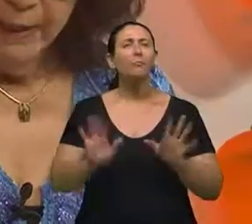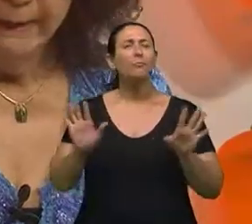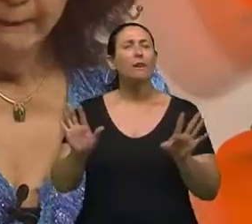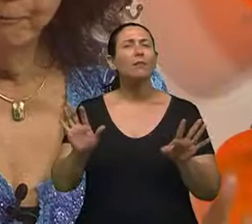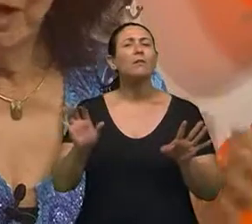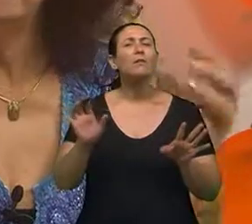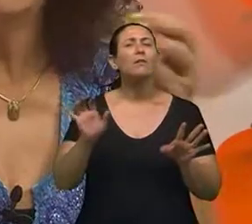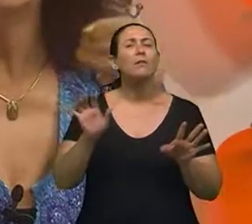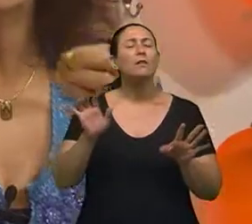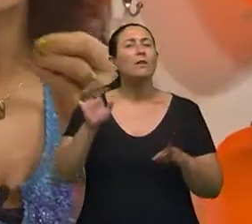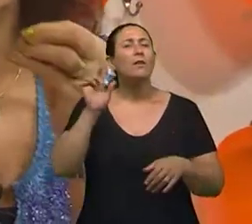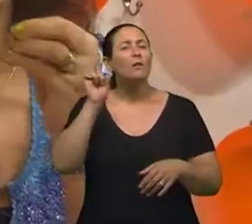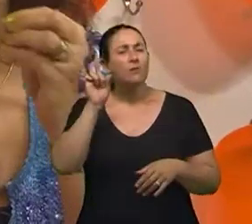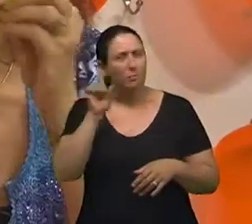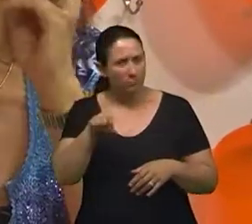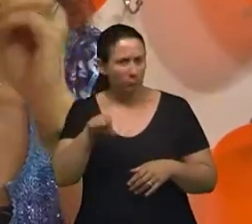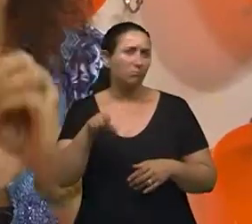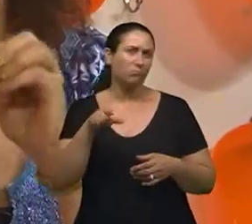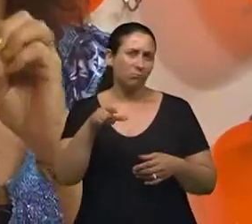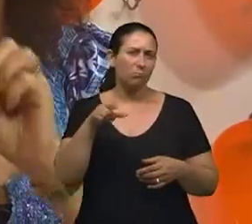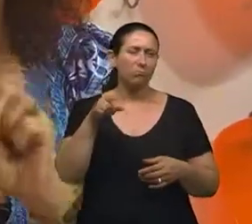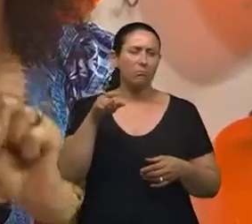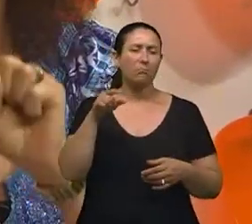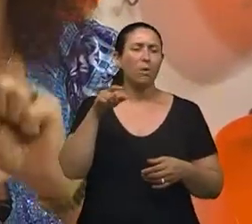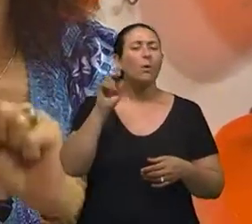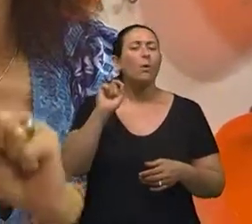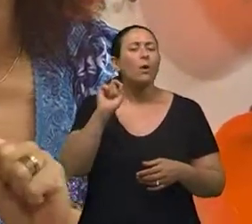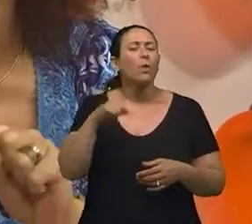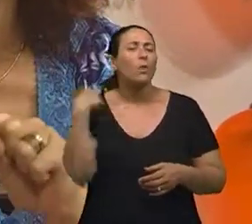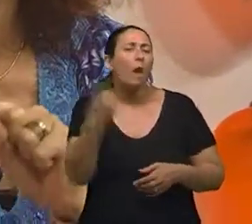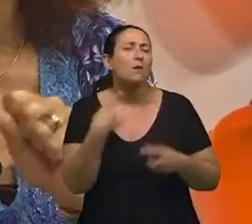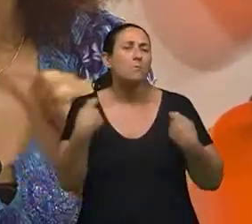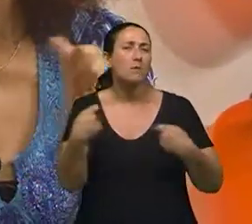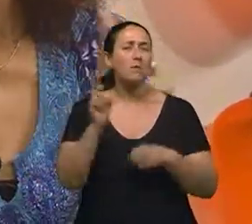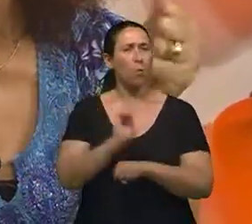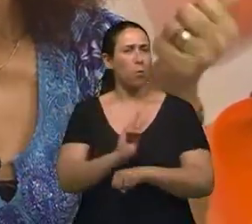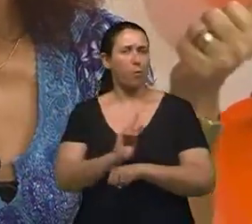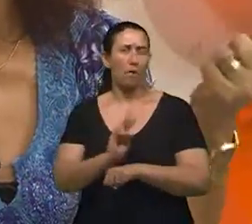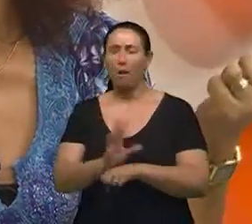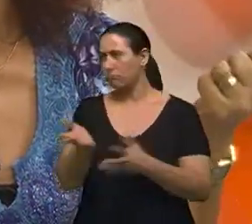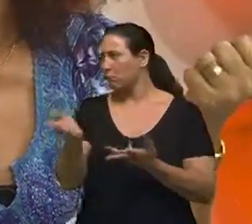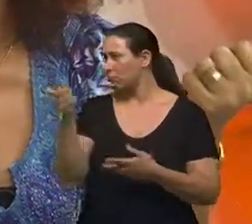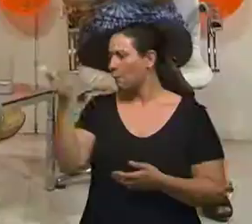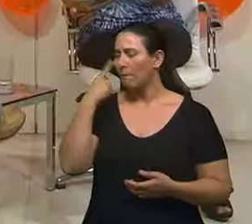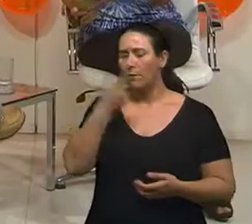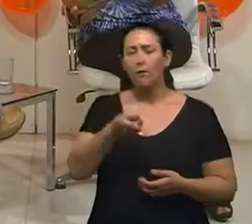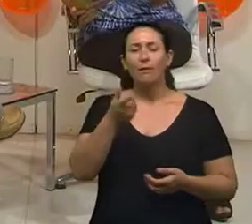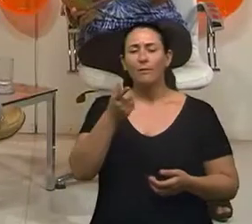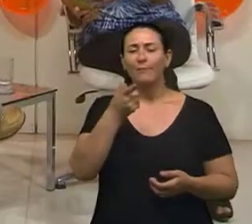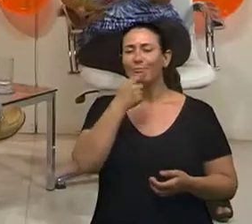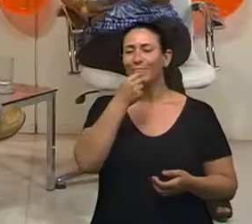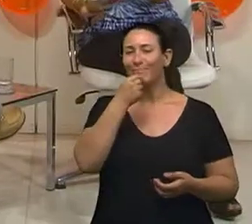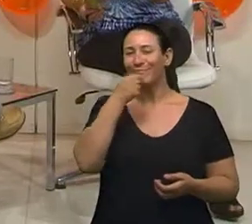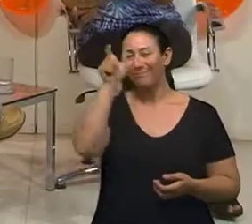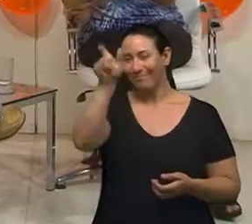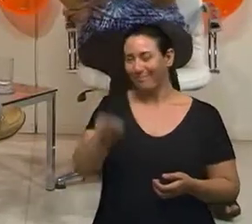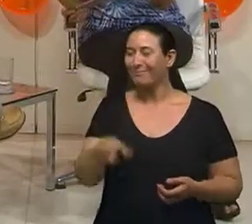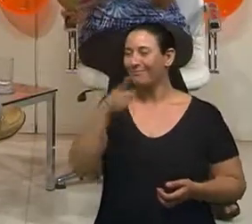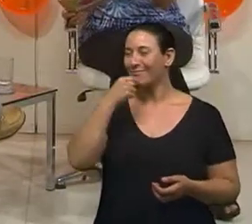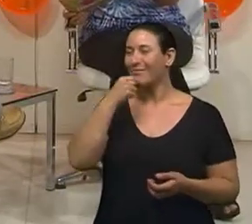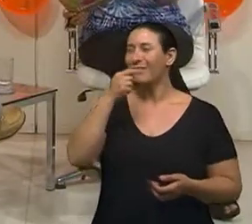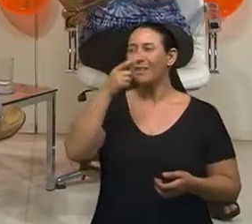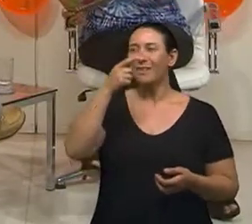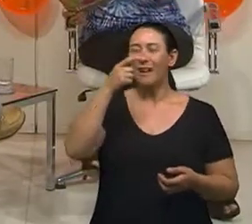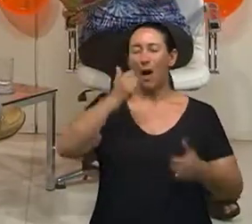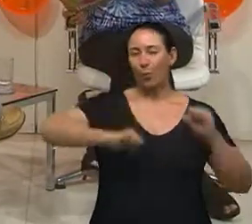isso... A partir do que nós precisamos ter cuidado, ali o Zé da Terreira, que é ator, por isso conheci